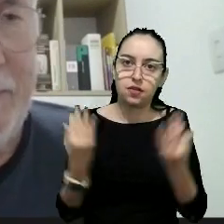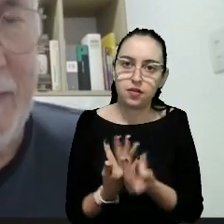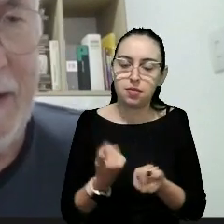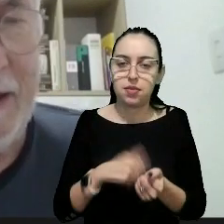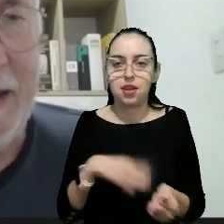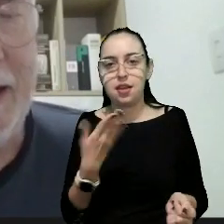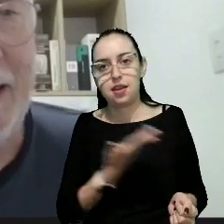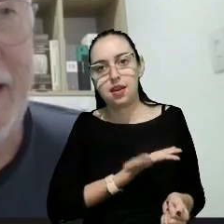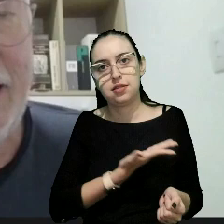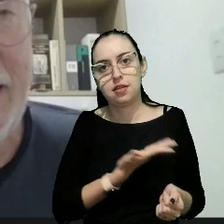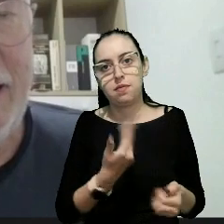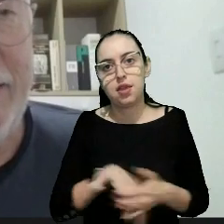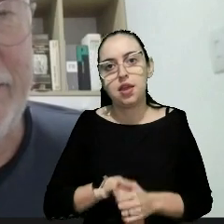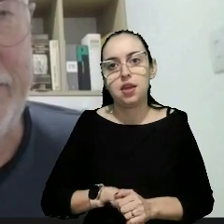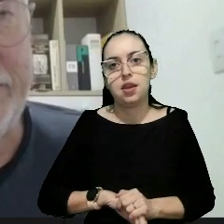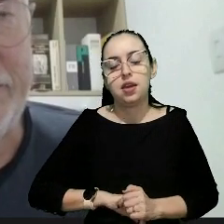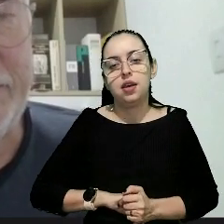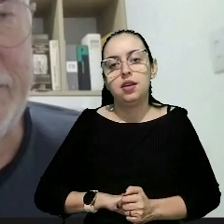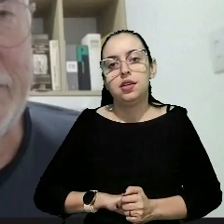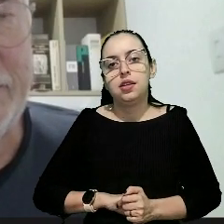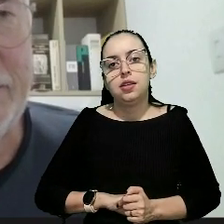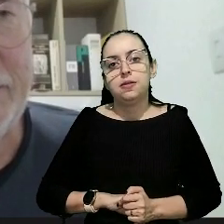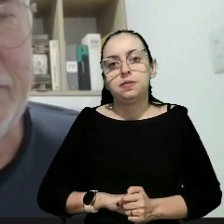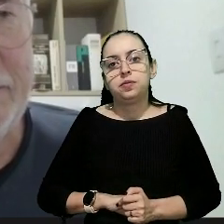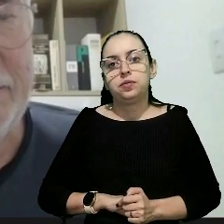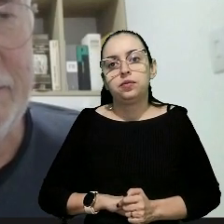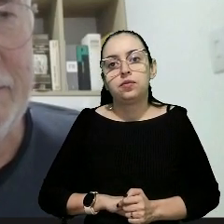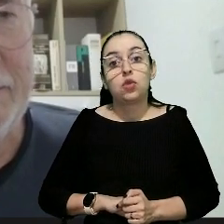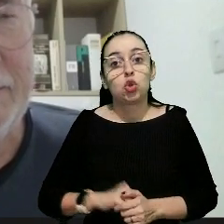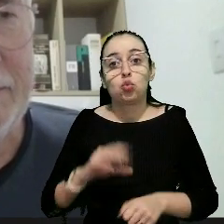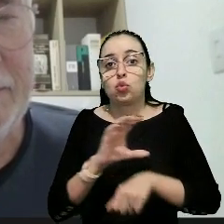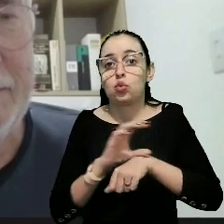Na casa, na família, nas amigas,